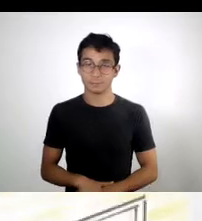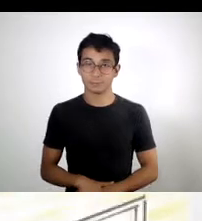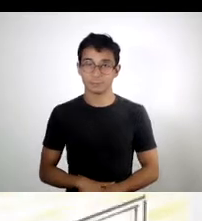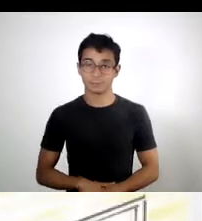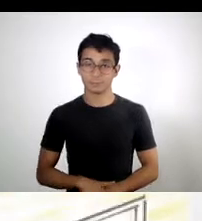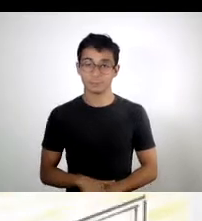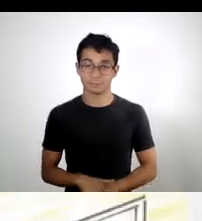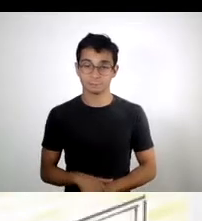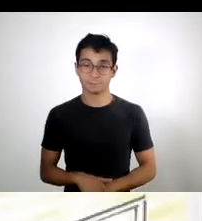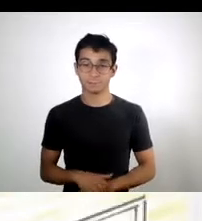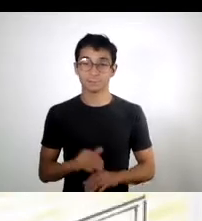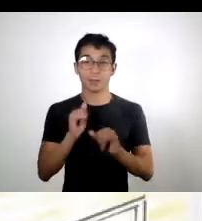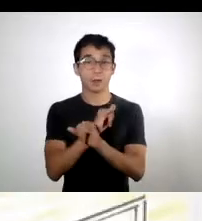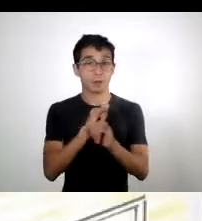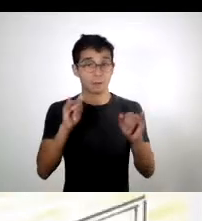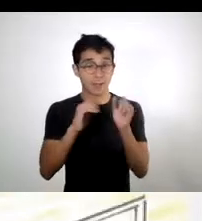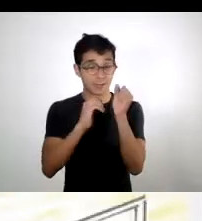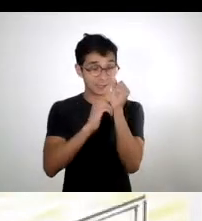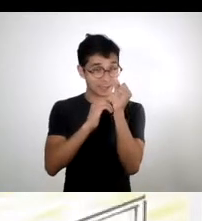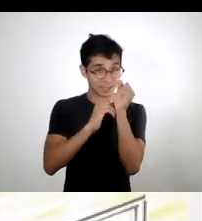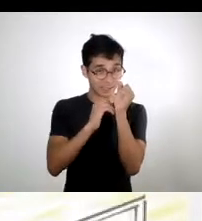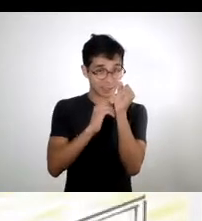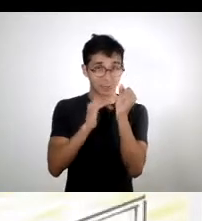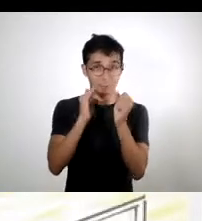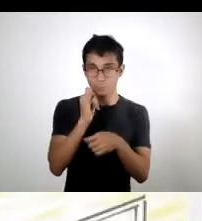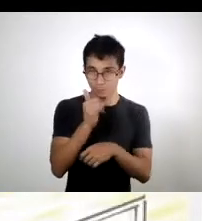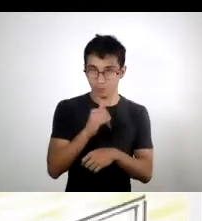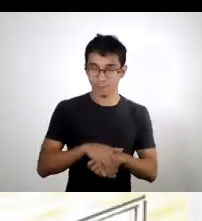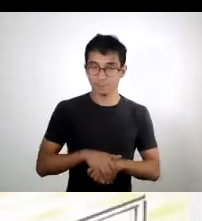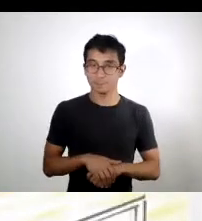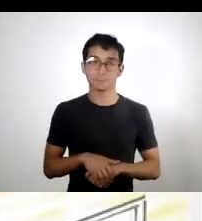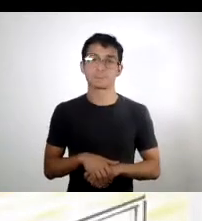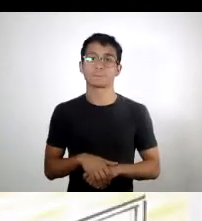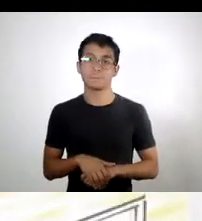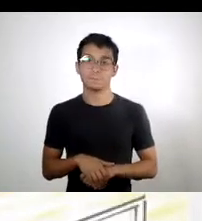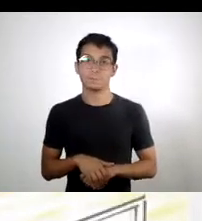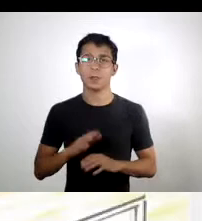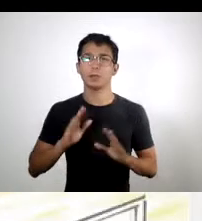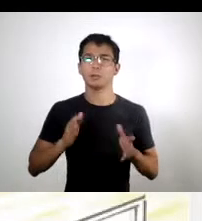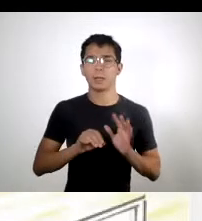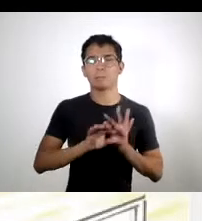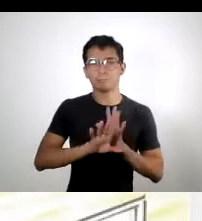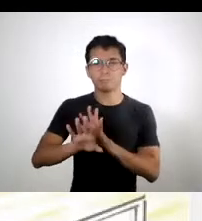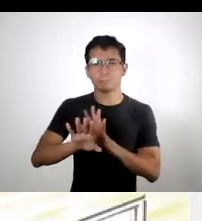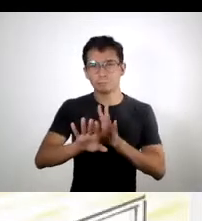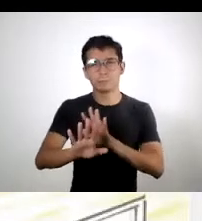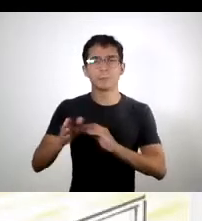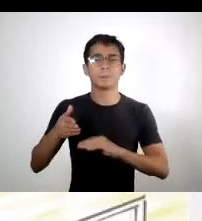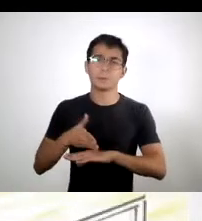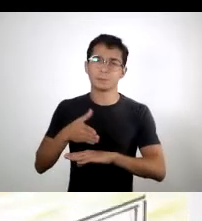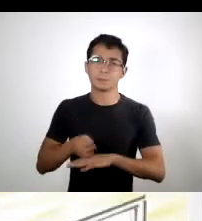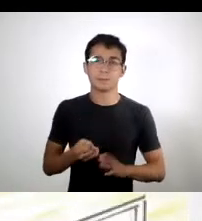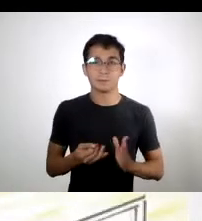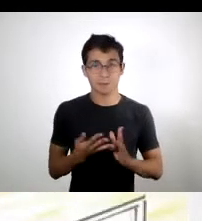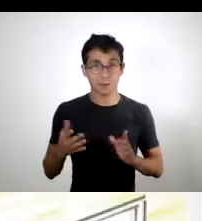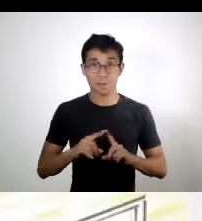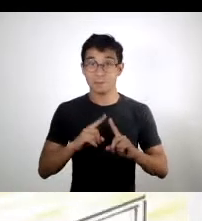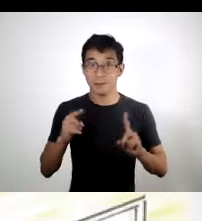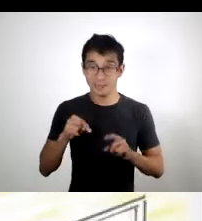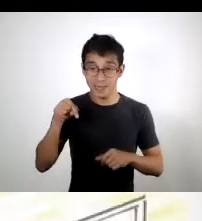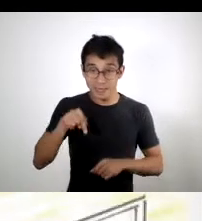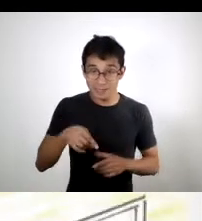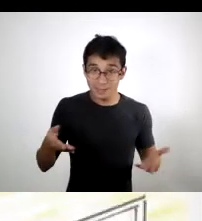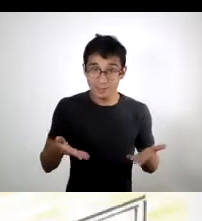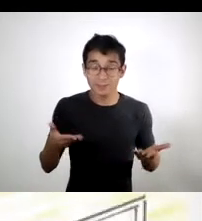Vou falar para vocês um segredo. Eu já participei de muitos puxirões, mas aquele foi muito bom. O povo estava alegre